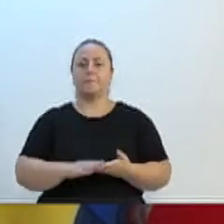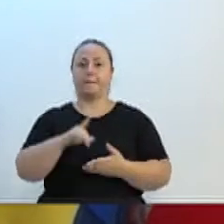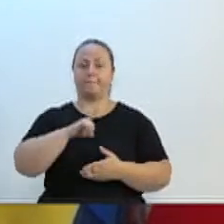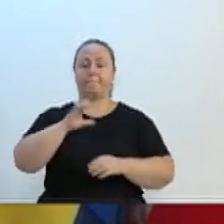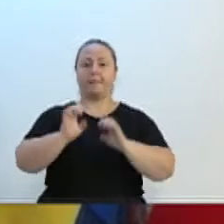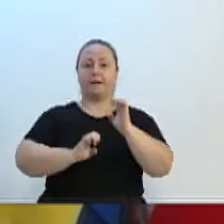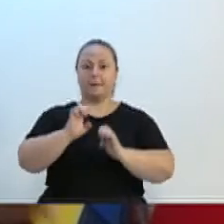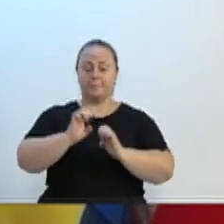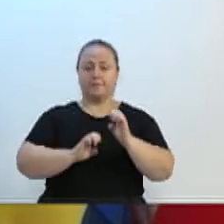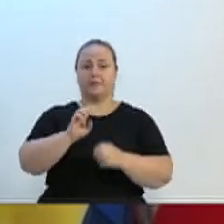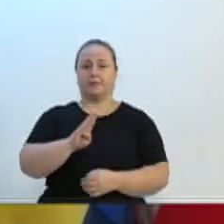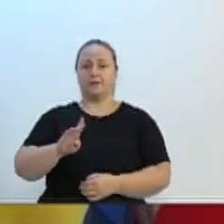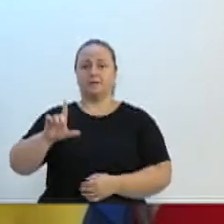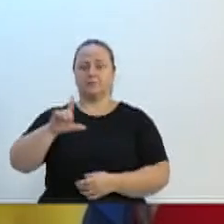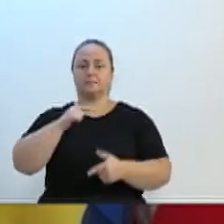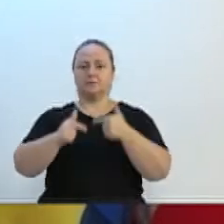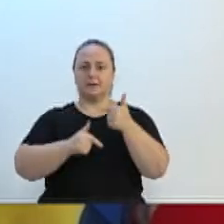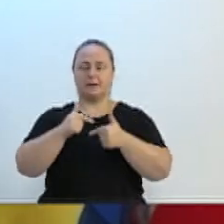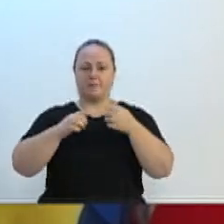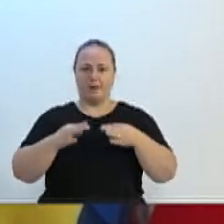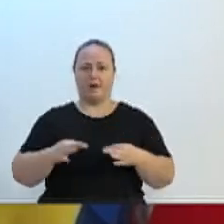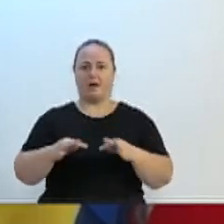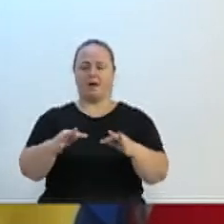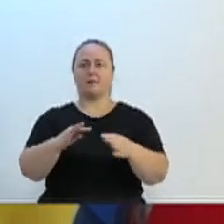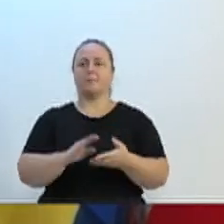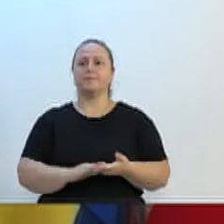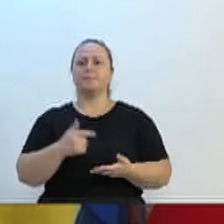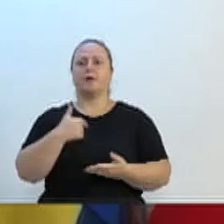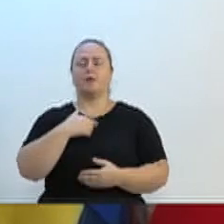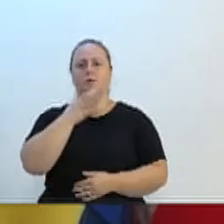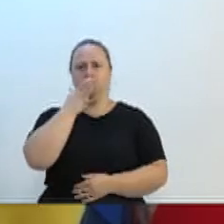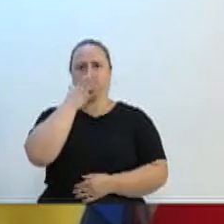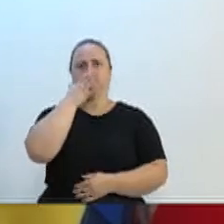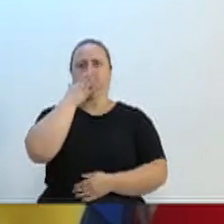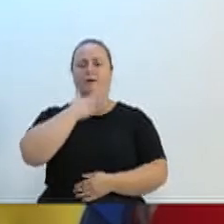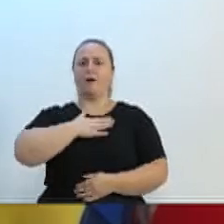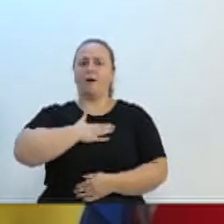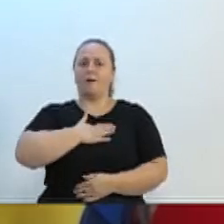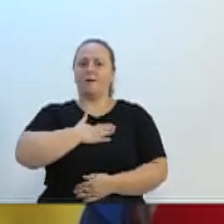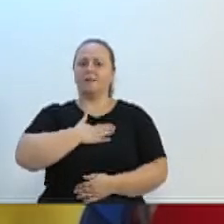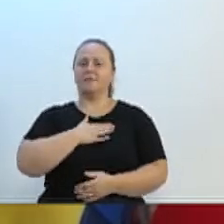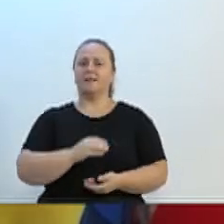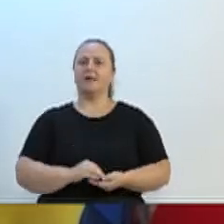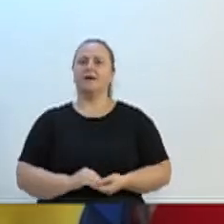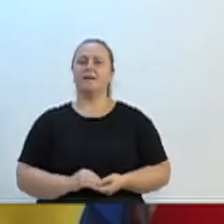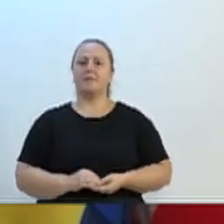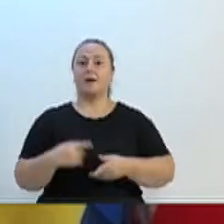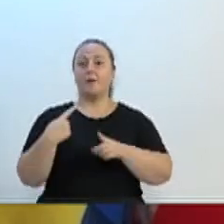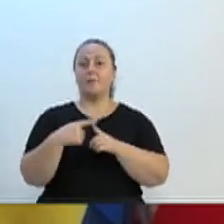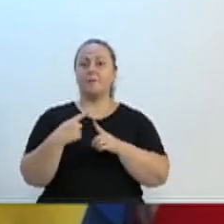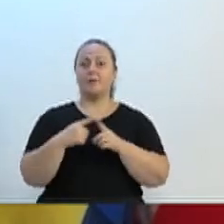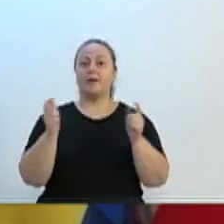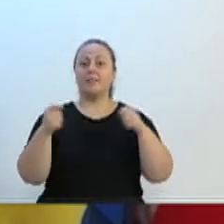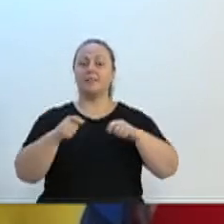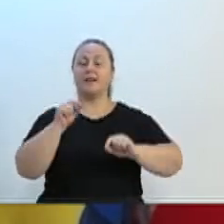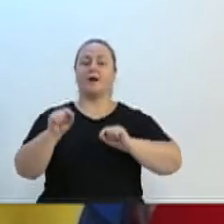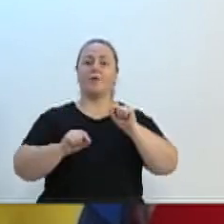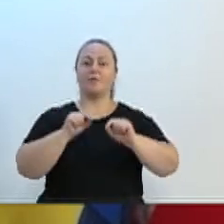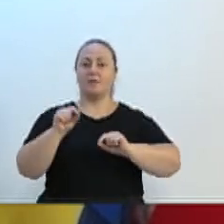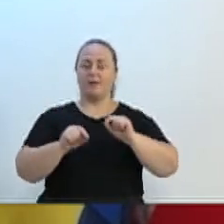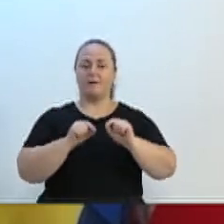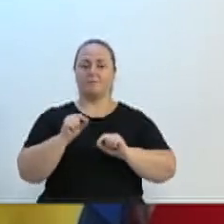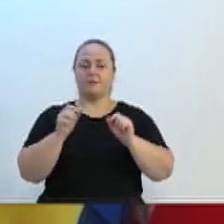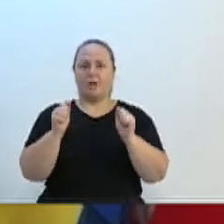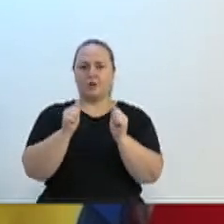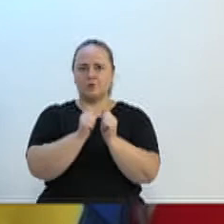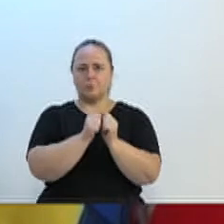de Blumenau que trabalha com tecnologia, e eu fiquei encantado, porque tem uma possibilidade de, através de